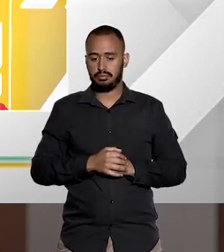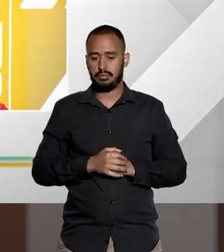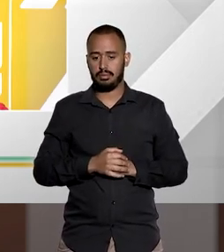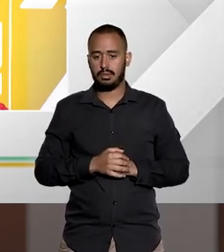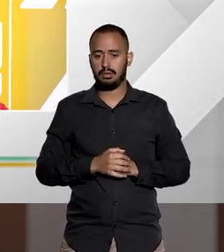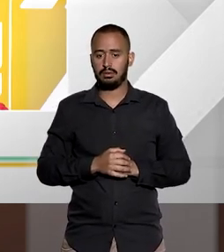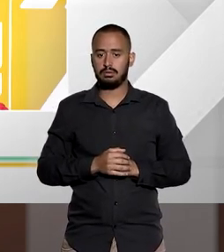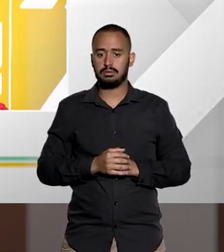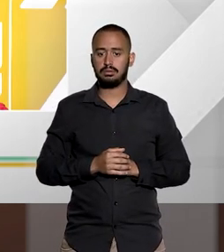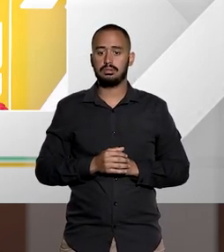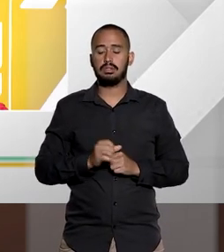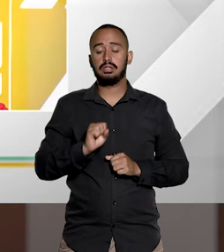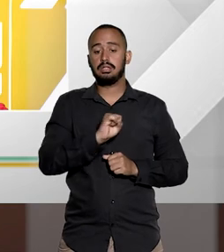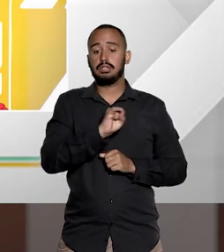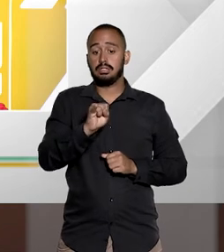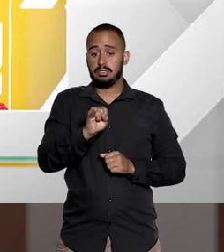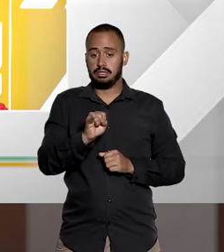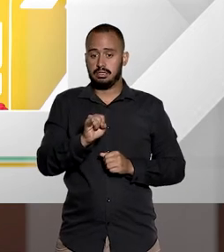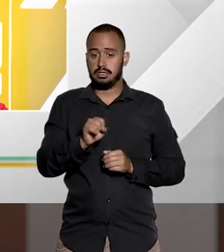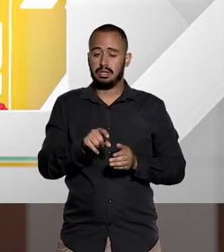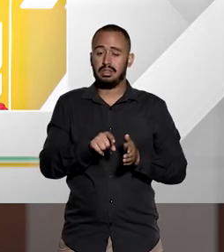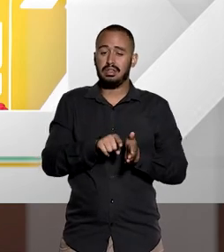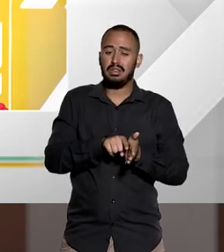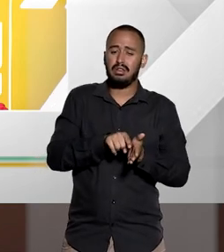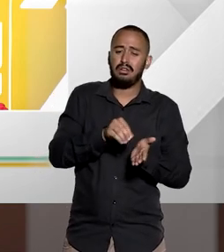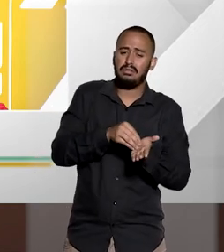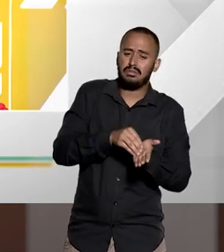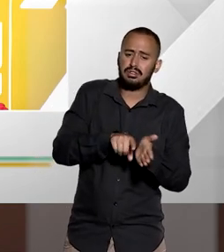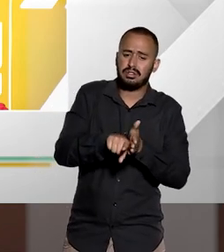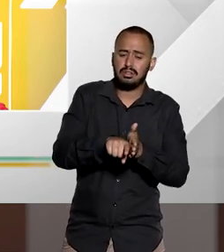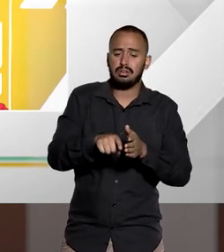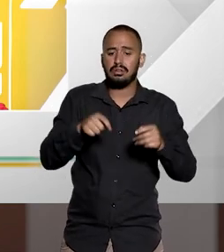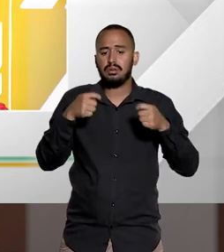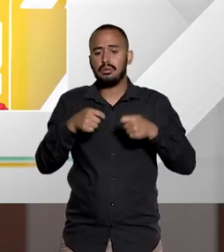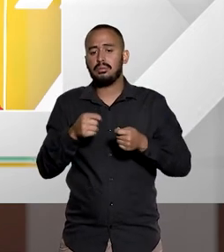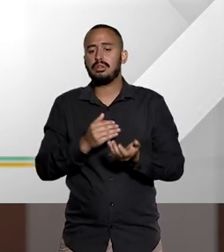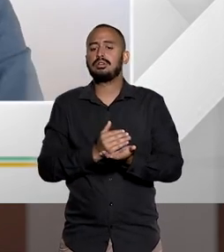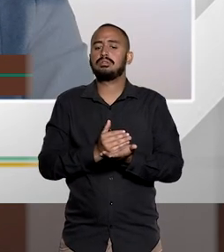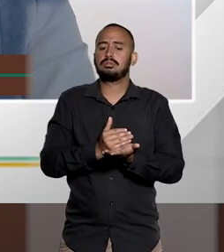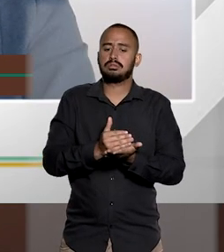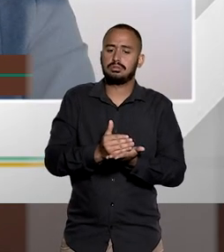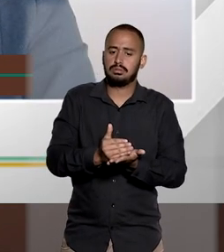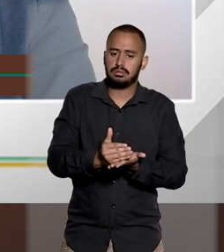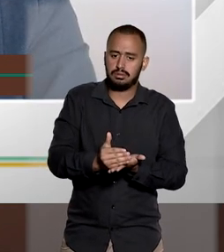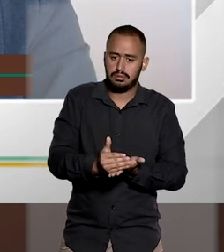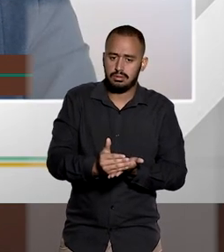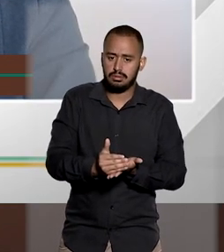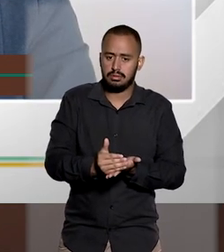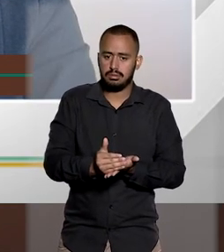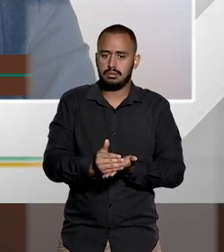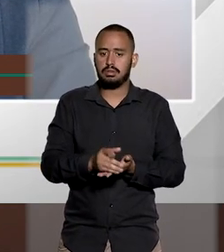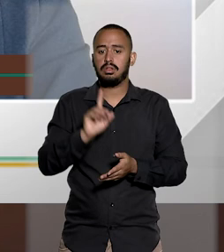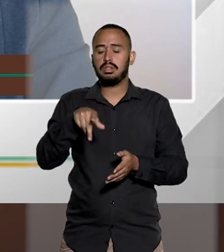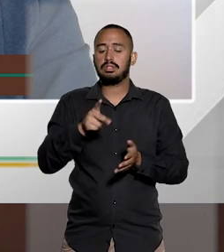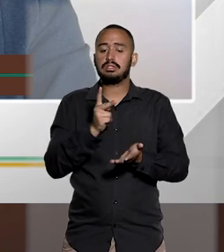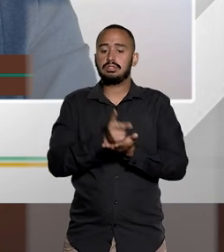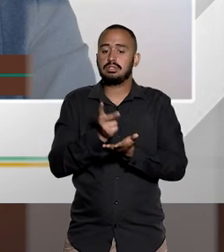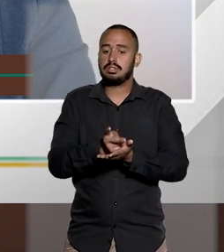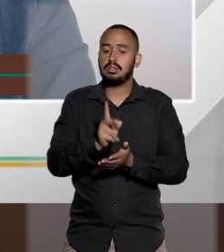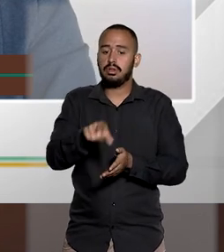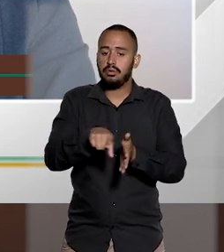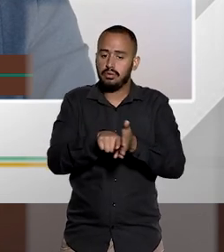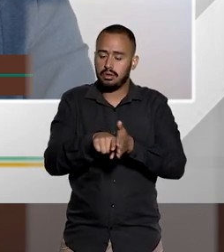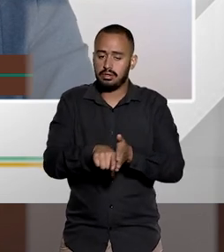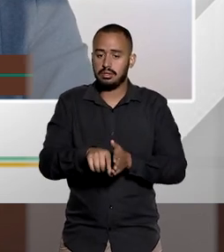Bom, a regularidade fiscal em tese, eu acho que ela tem que ser mantida ao longo de toda a execução do contrato.